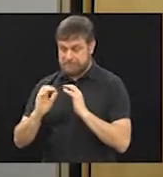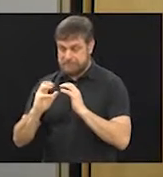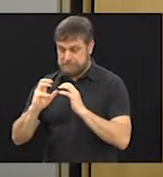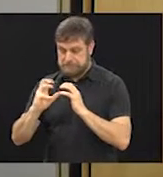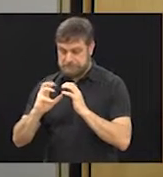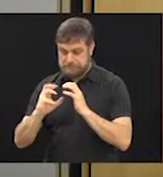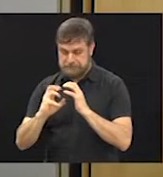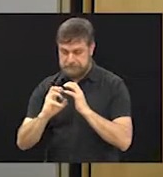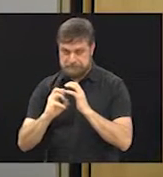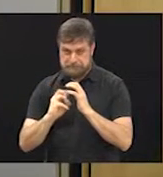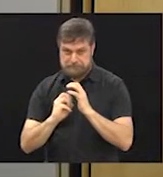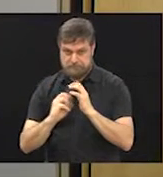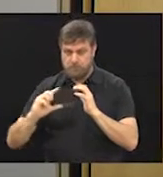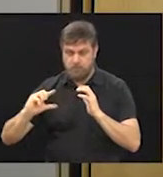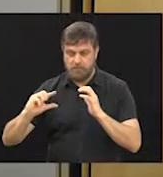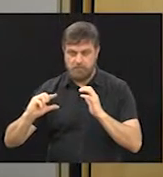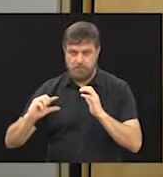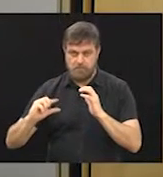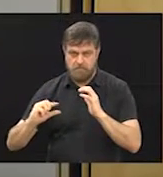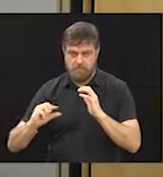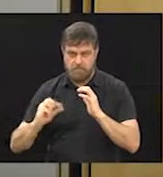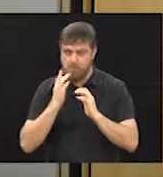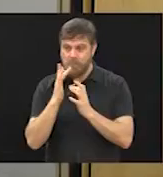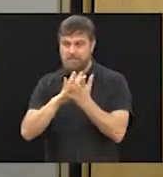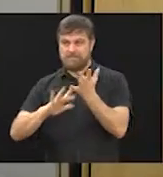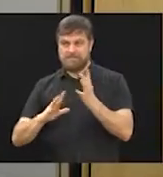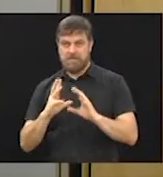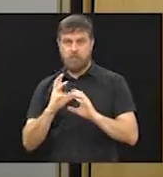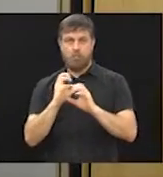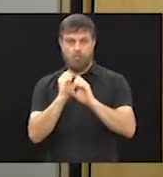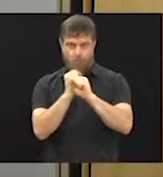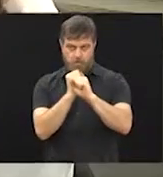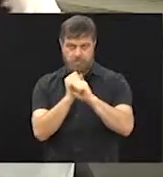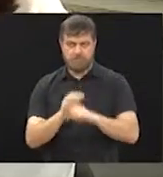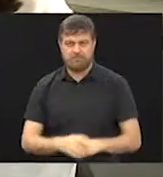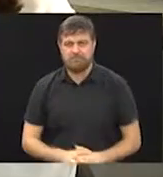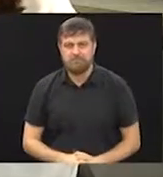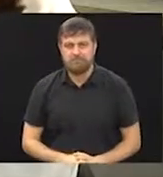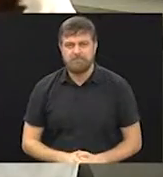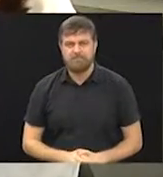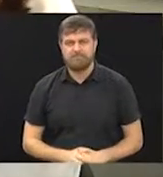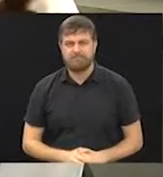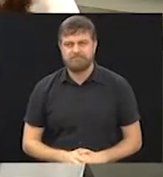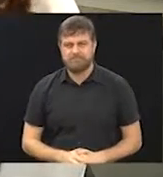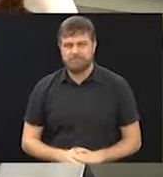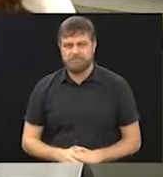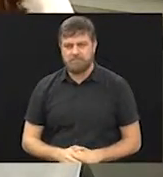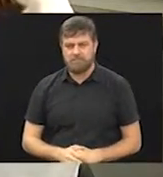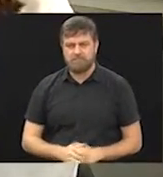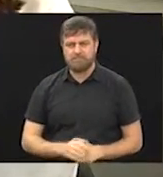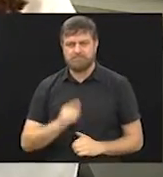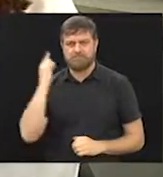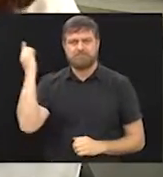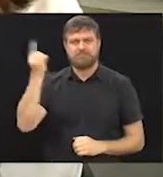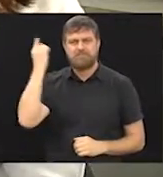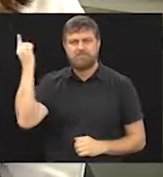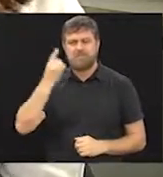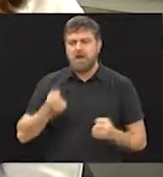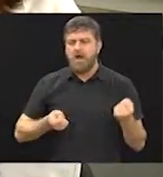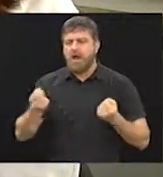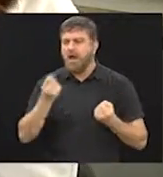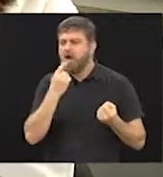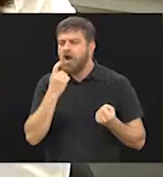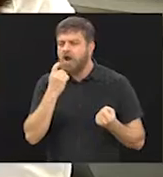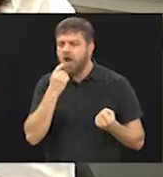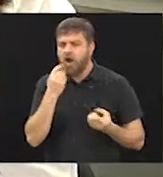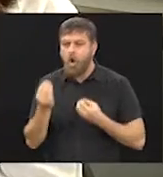no tecido nervoso e menor lesão neurológica nesse paciente. No caso de chamar uma ambulância, um SAMU, o que a pessoa